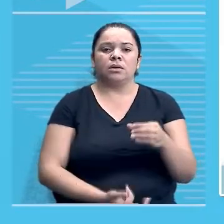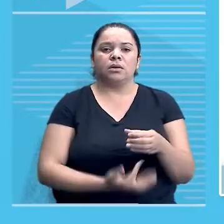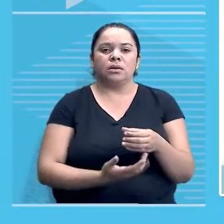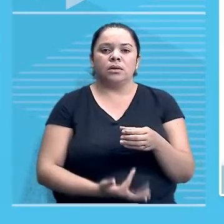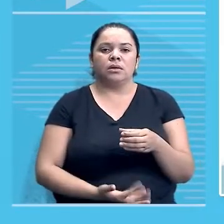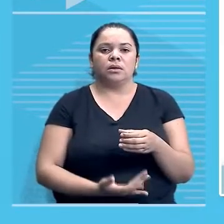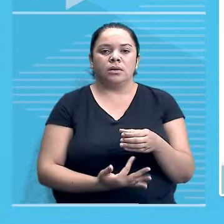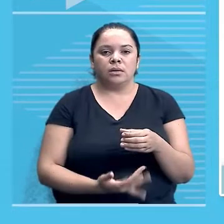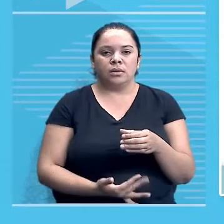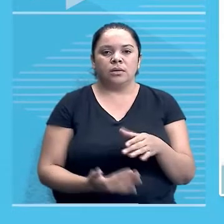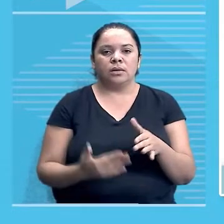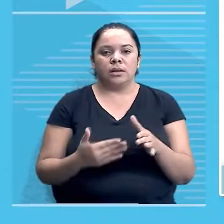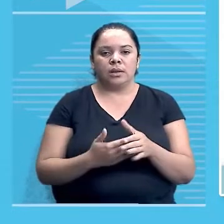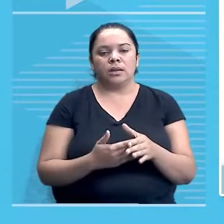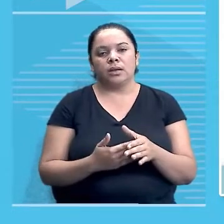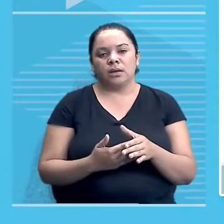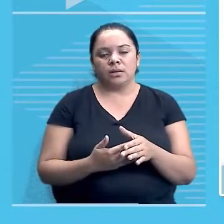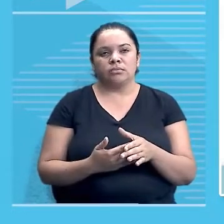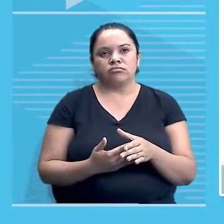um certo período